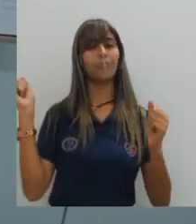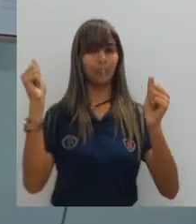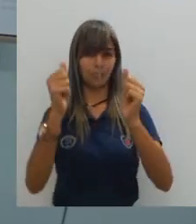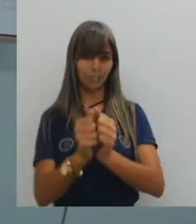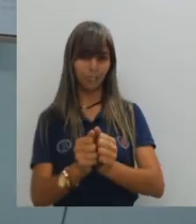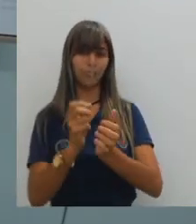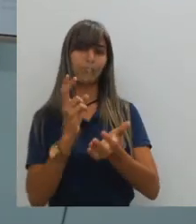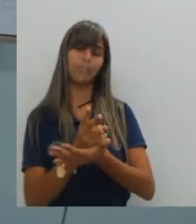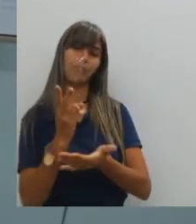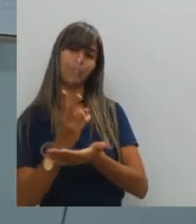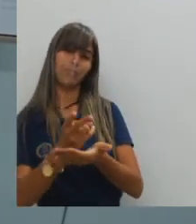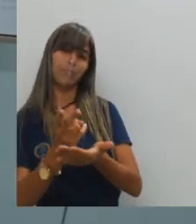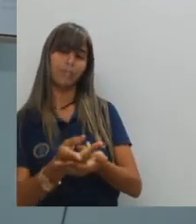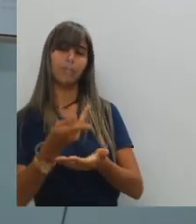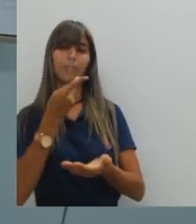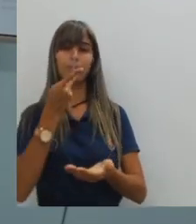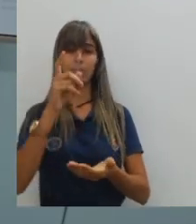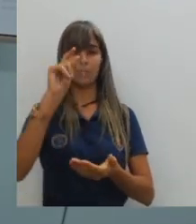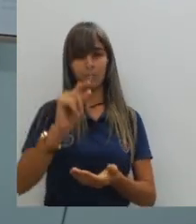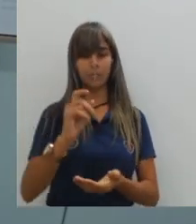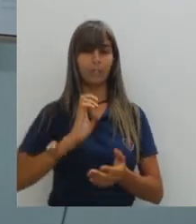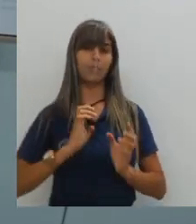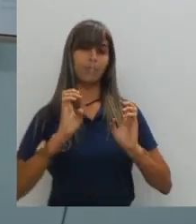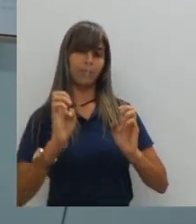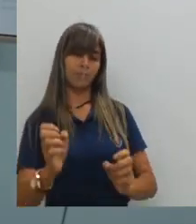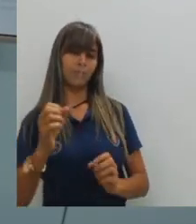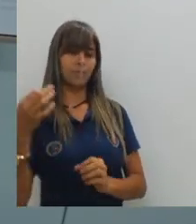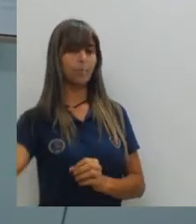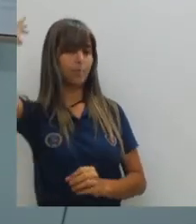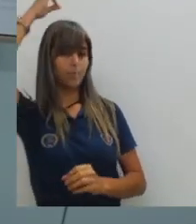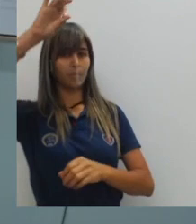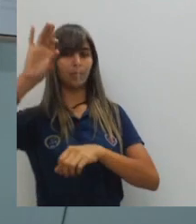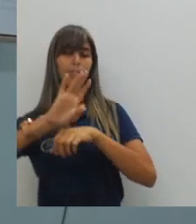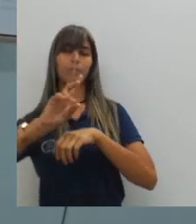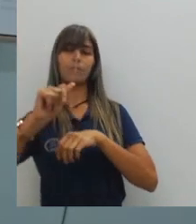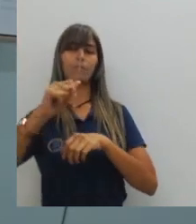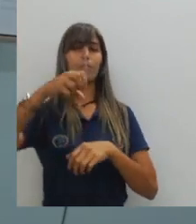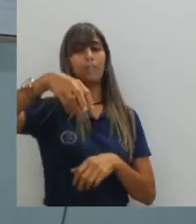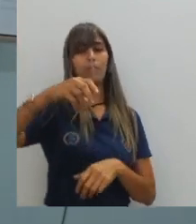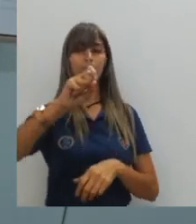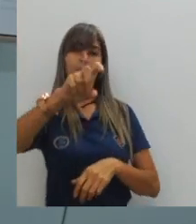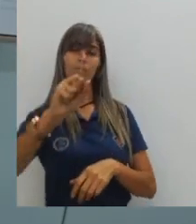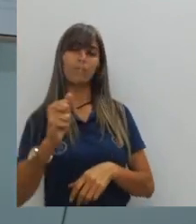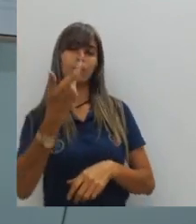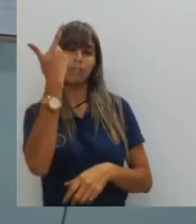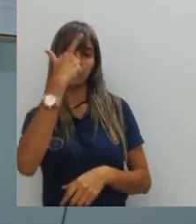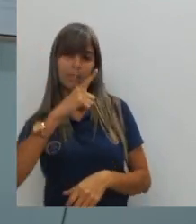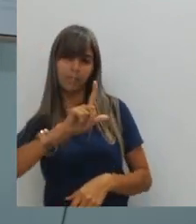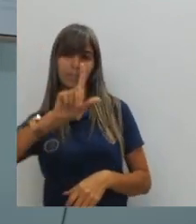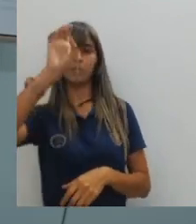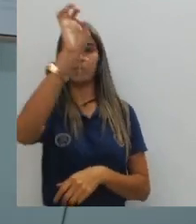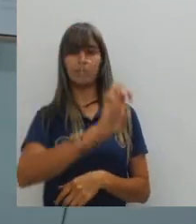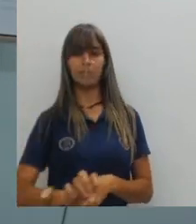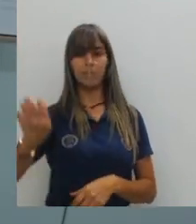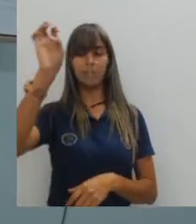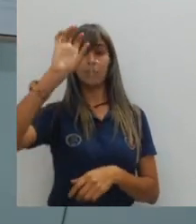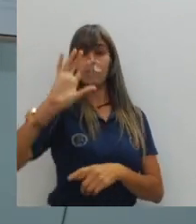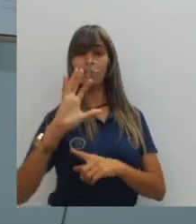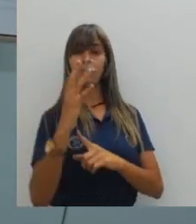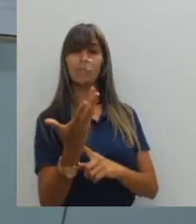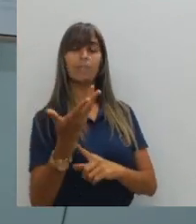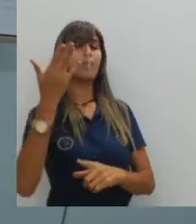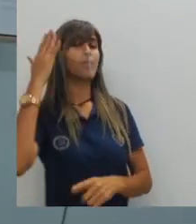lado. Para a gente falar um pouco sobre a ética protestante e o espírito do capitalismo, o Max Weber, lá na Alemanha, na Europa, né, ele